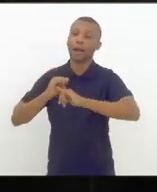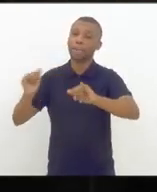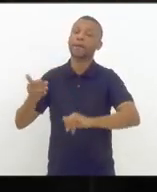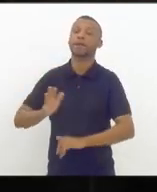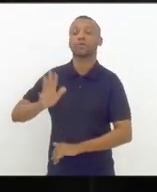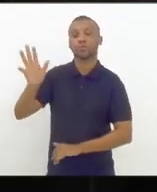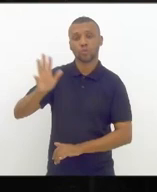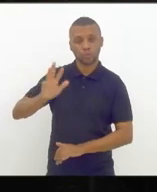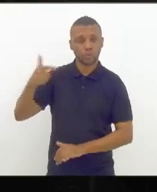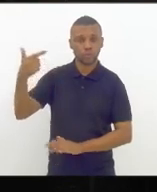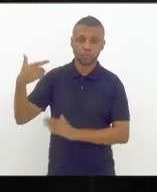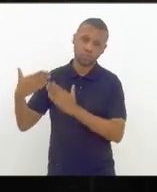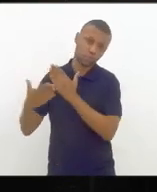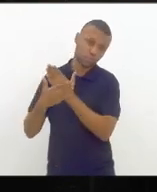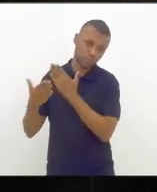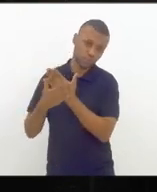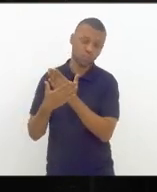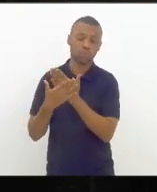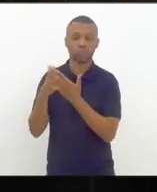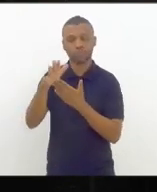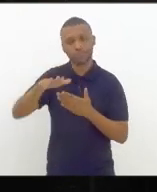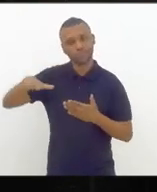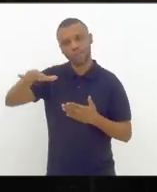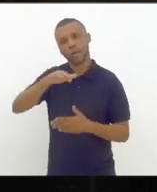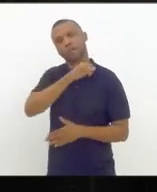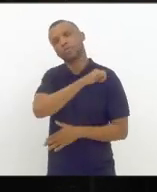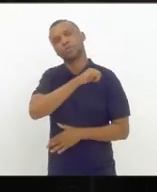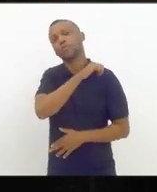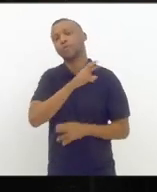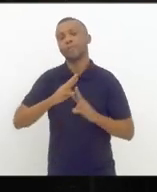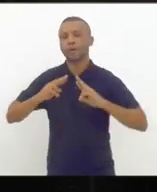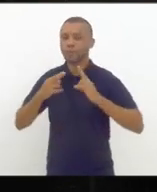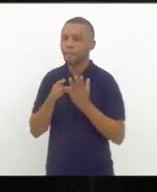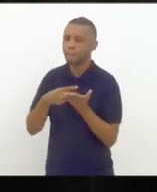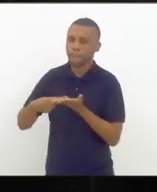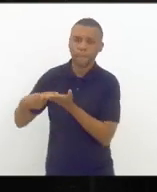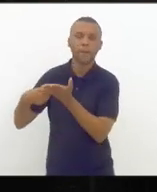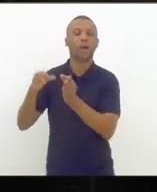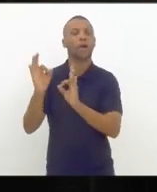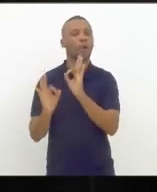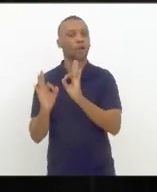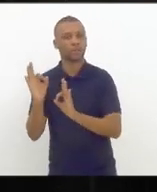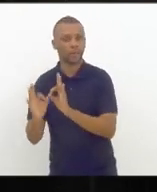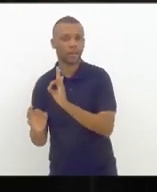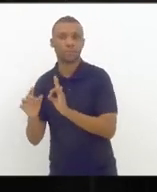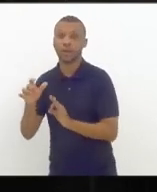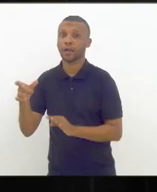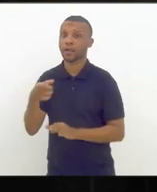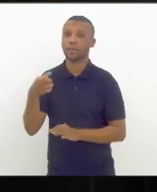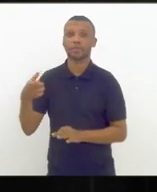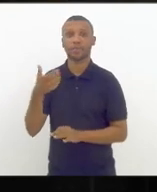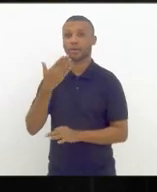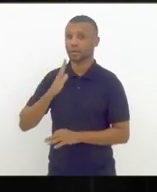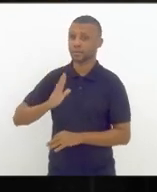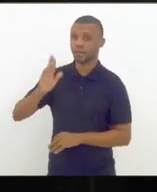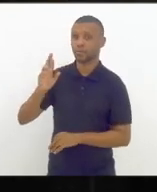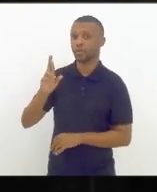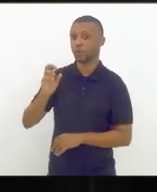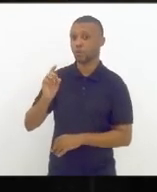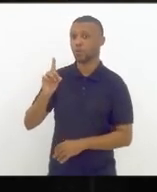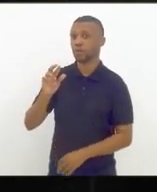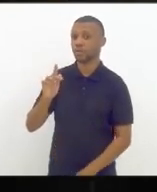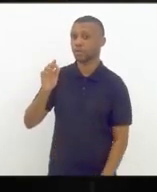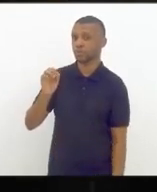campanha no leste Fluminense reunião organizada pelo esse candidato a Governador Rodrigo Neves Muito